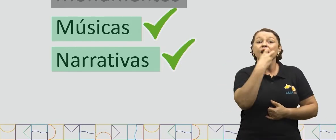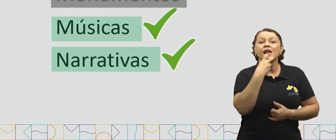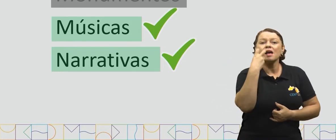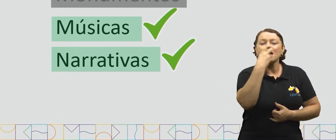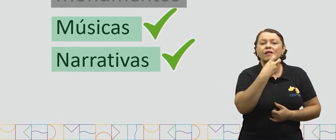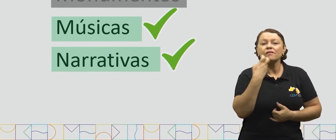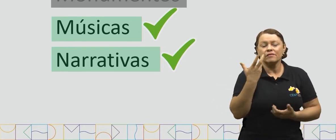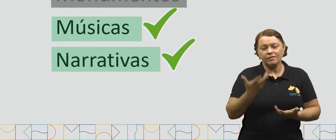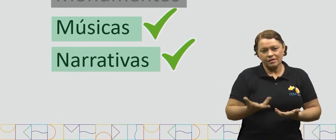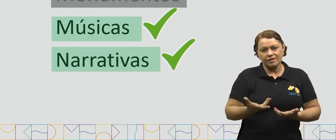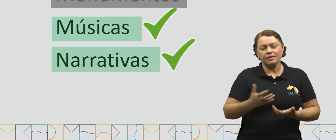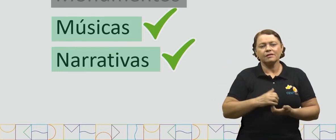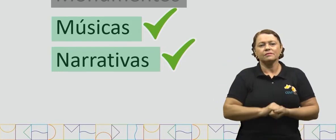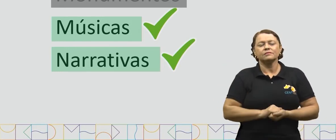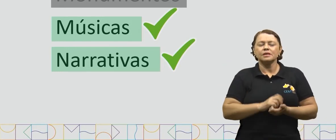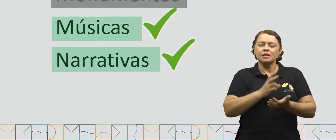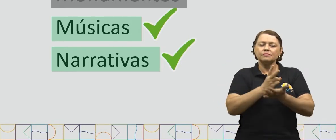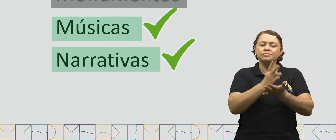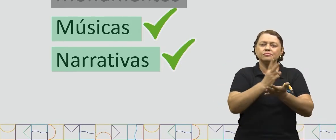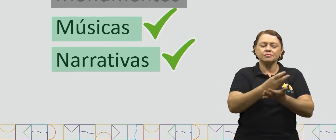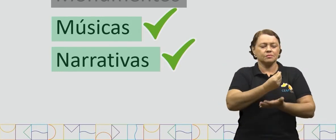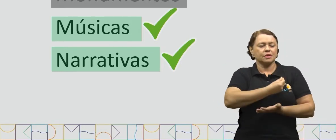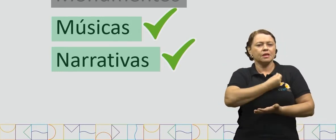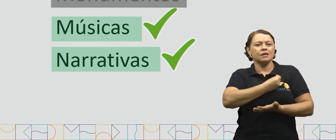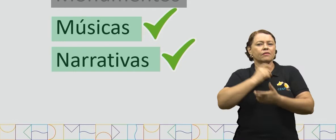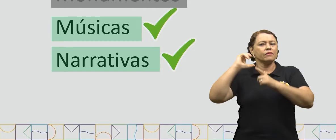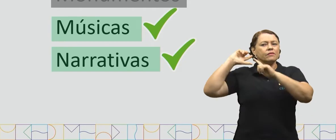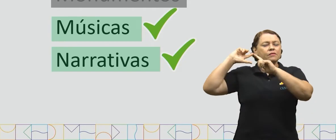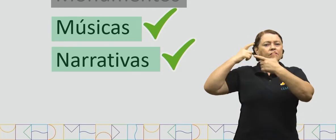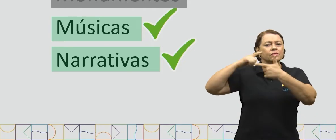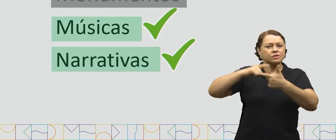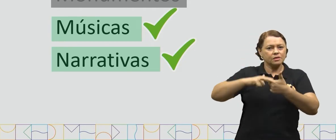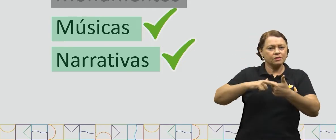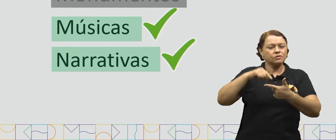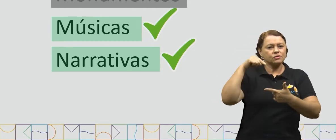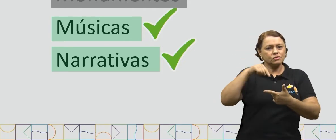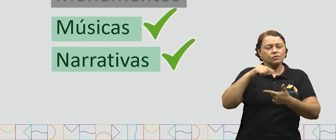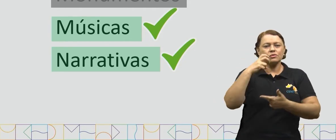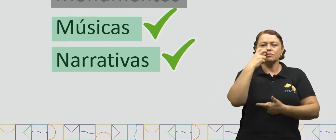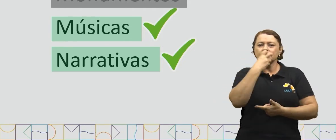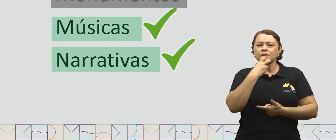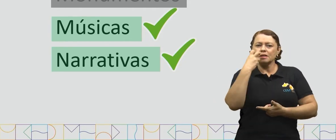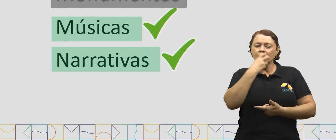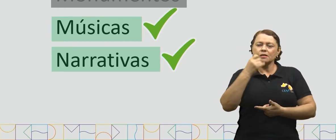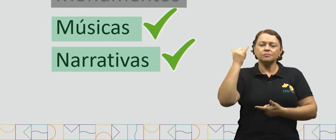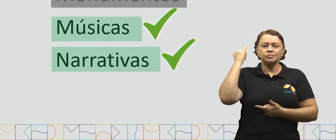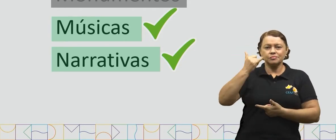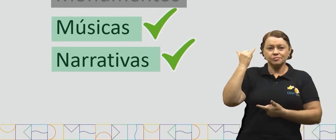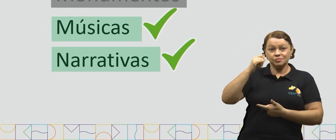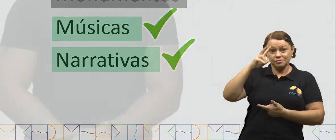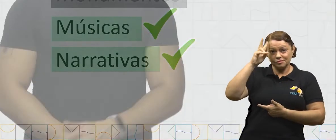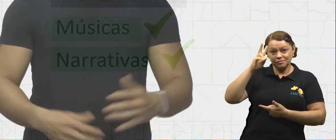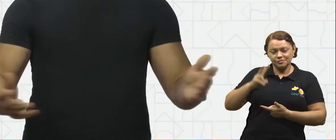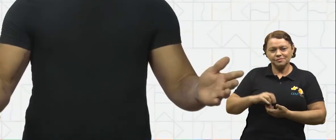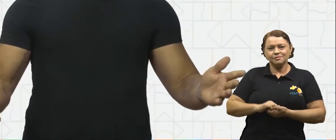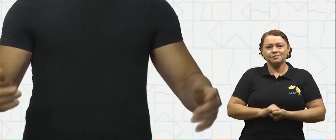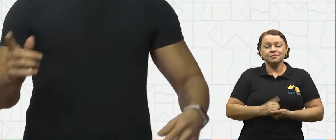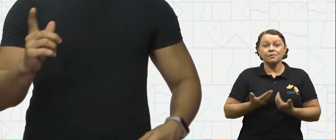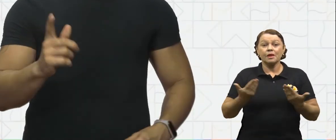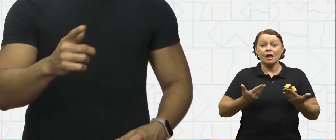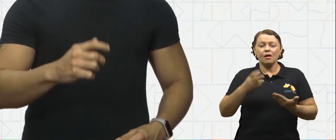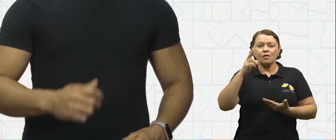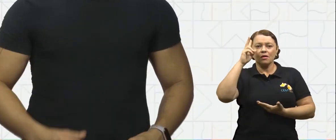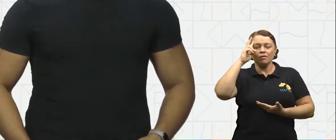né? Então vamos contar e manter viva as tradições através de narrativas e histórias contadas. Agora